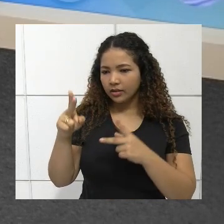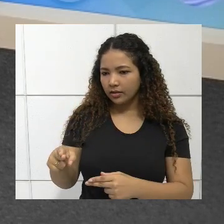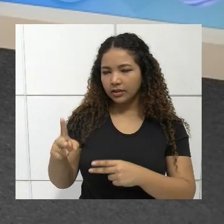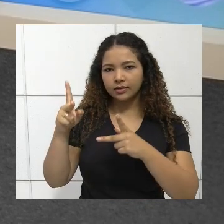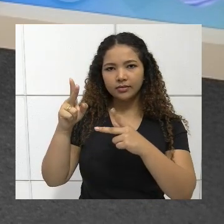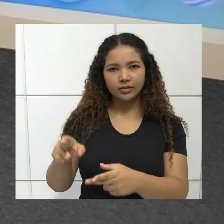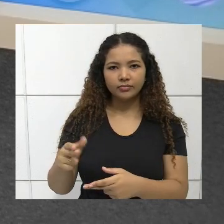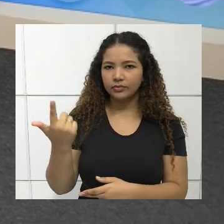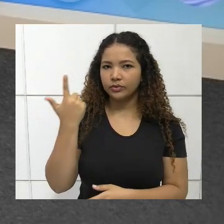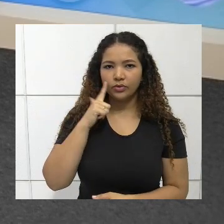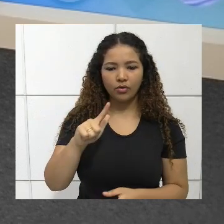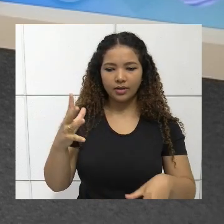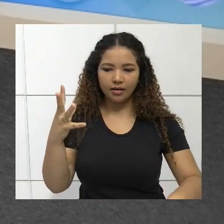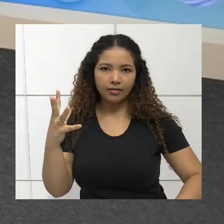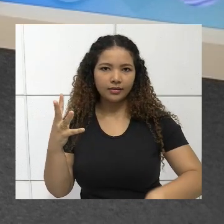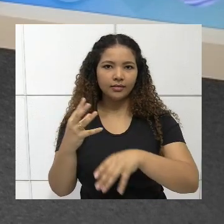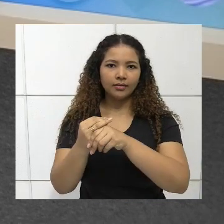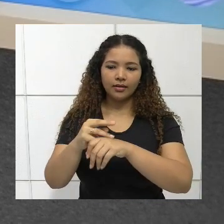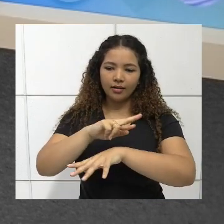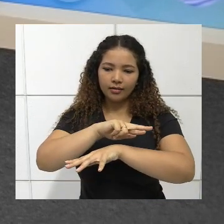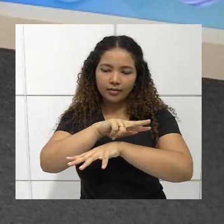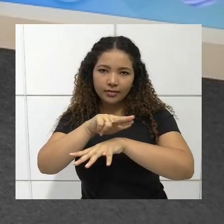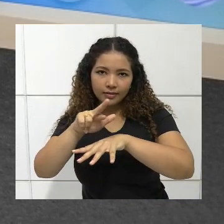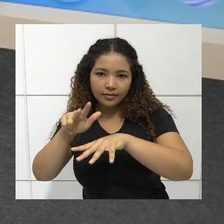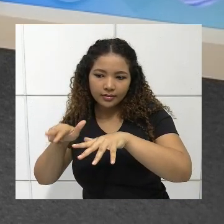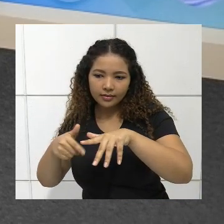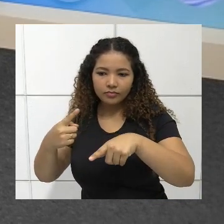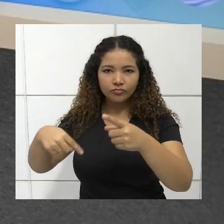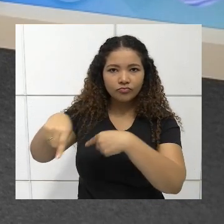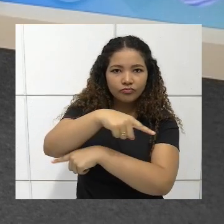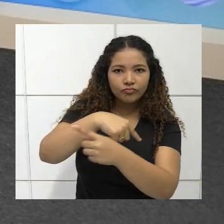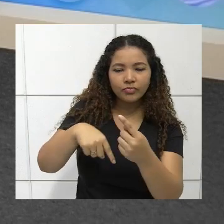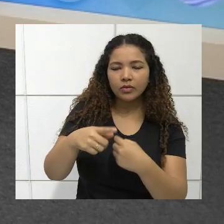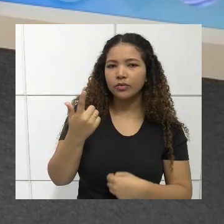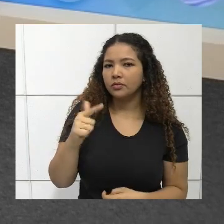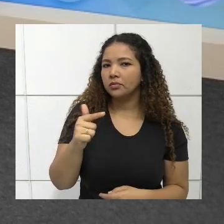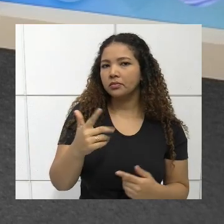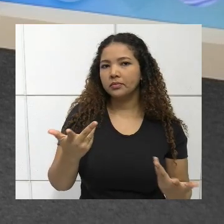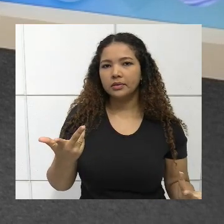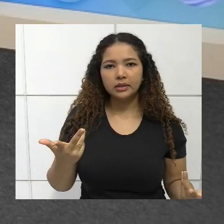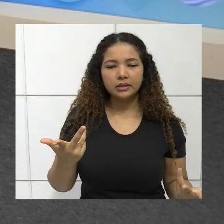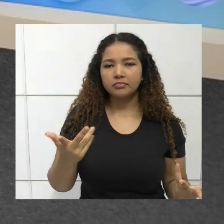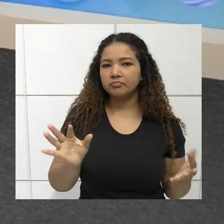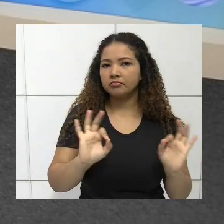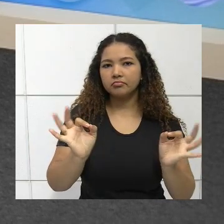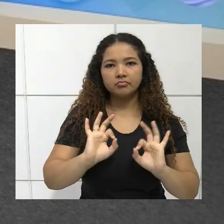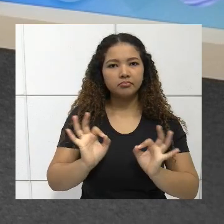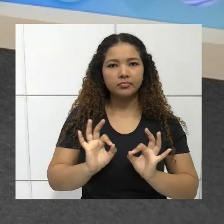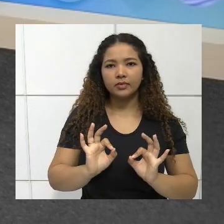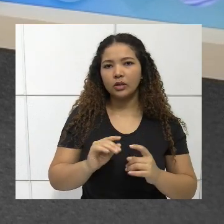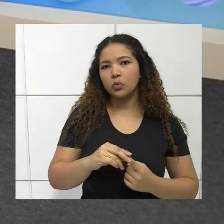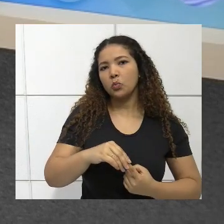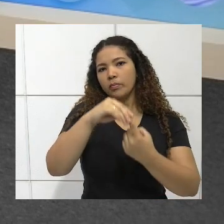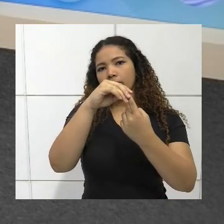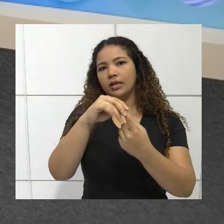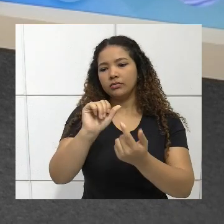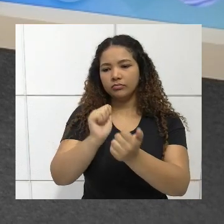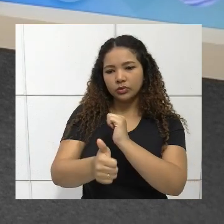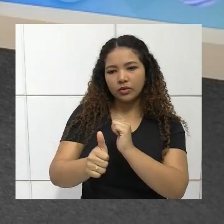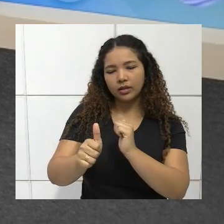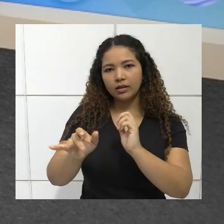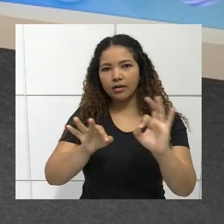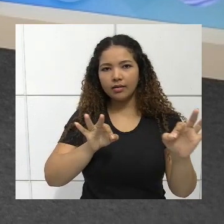conseguem implantar variações de jogada. Nós não temos sequer uma jogada